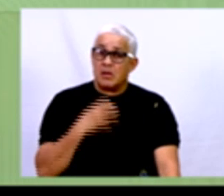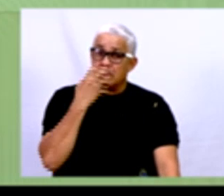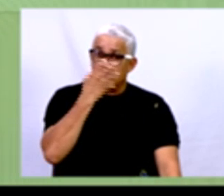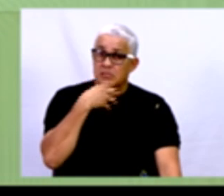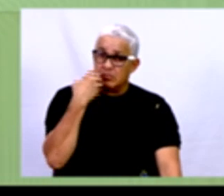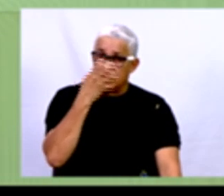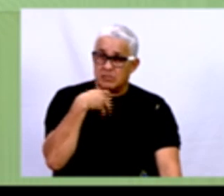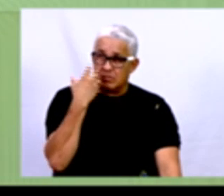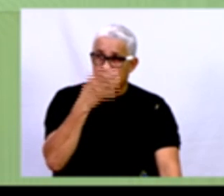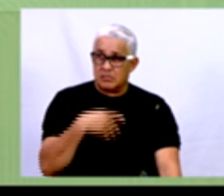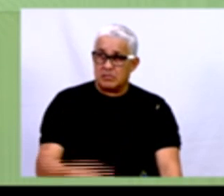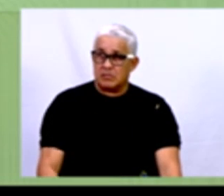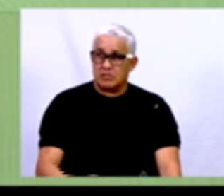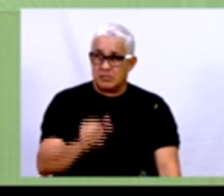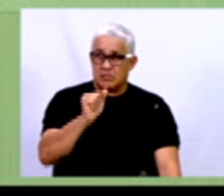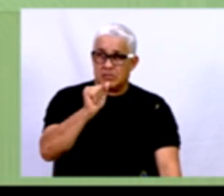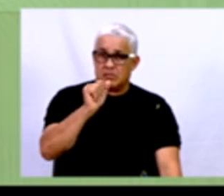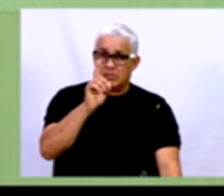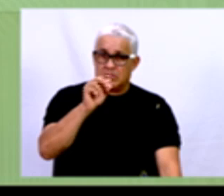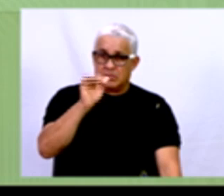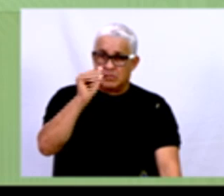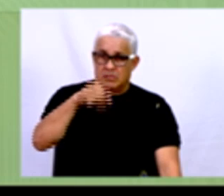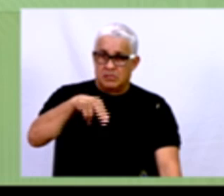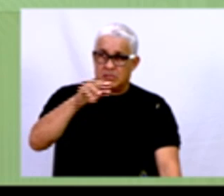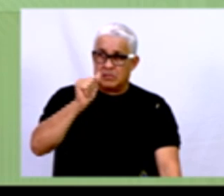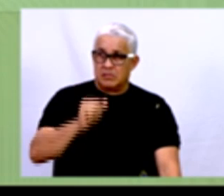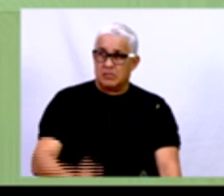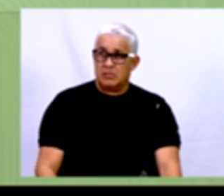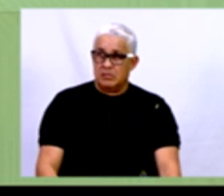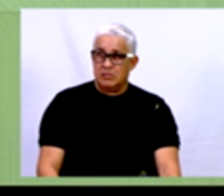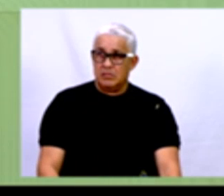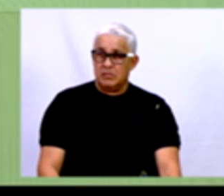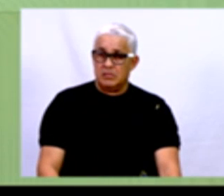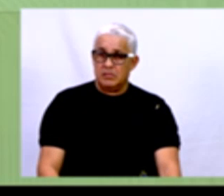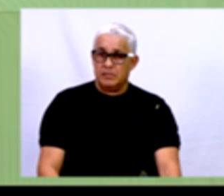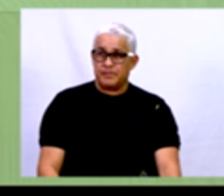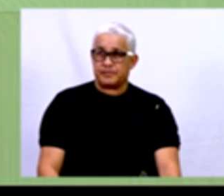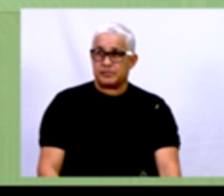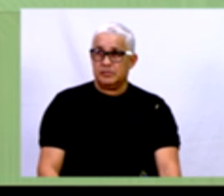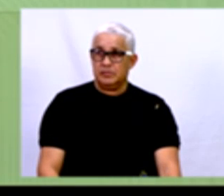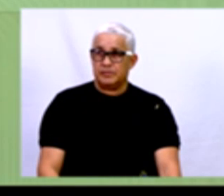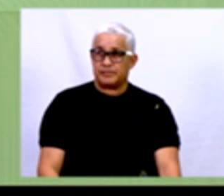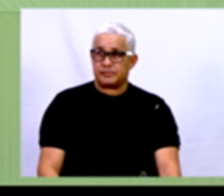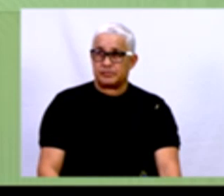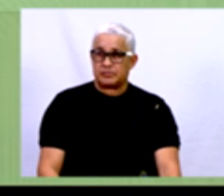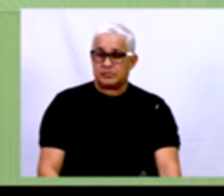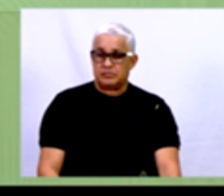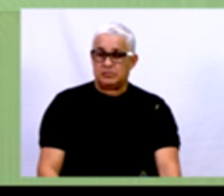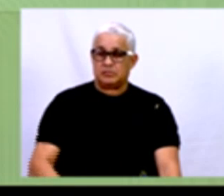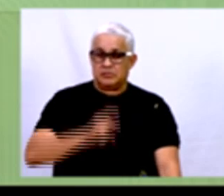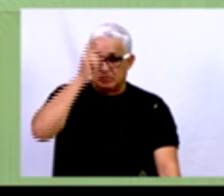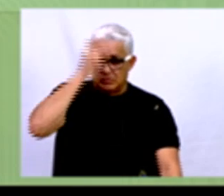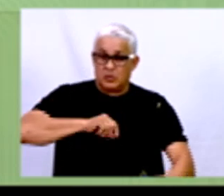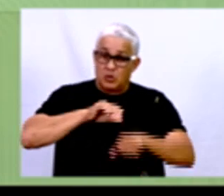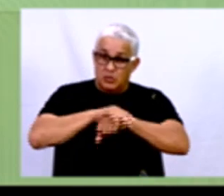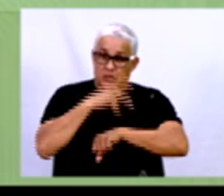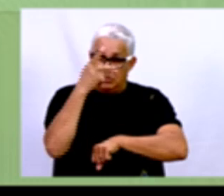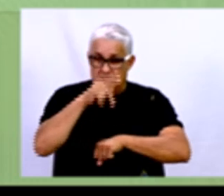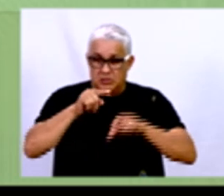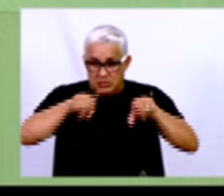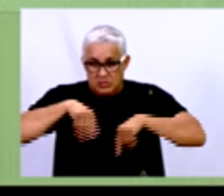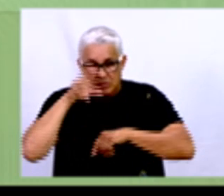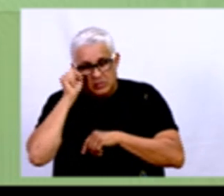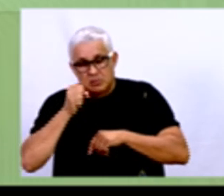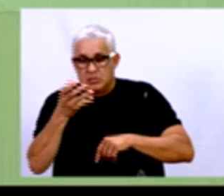da Adriana Calcanhoto, que chama Uns Versos. Sou sua noite, sou seu quarto. Se